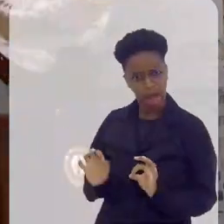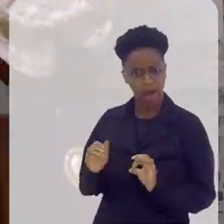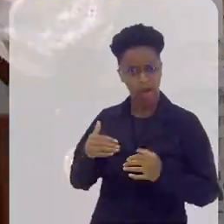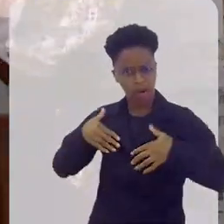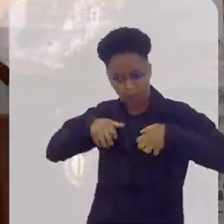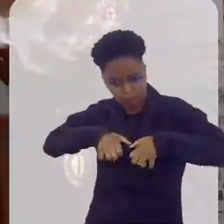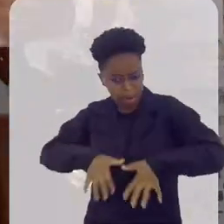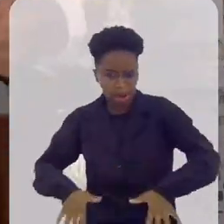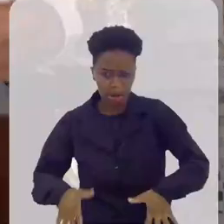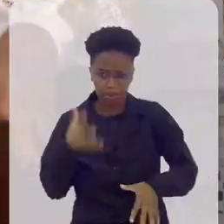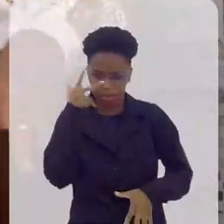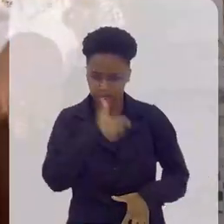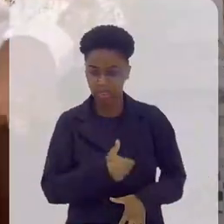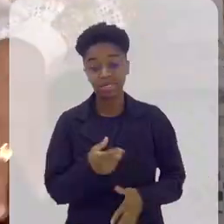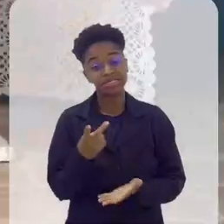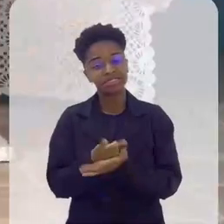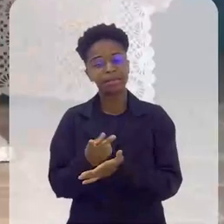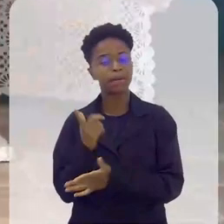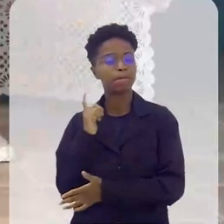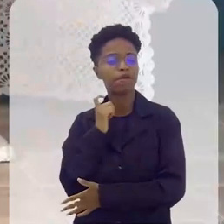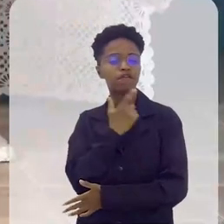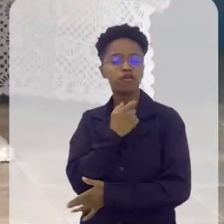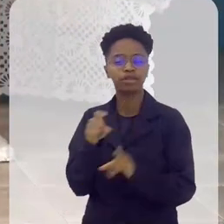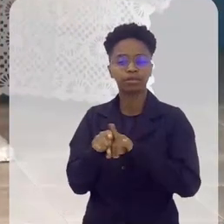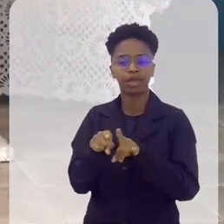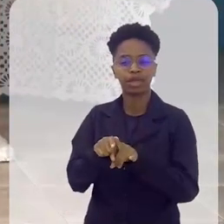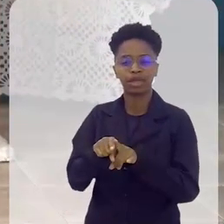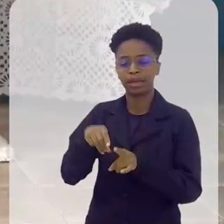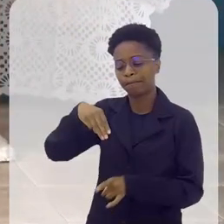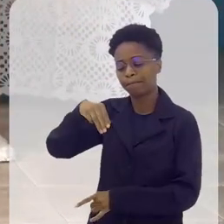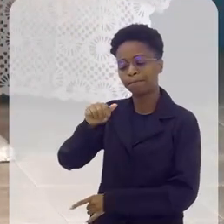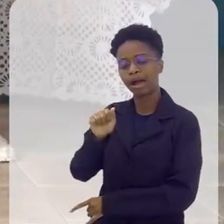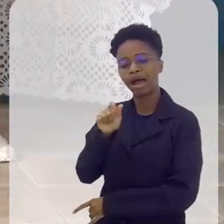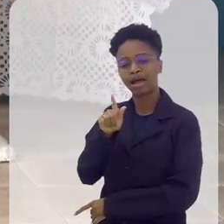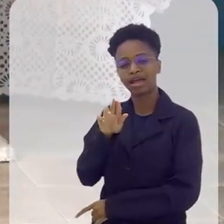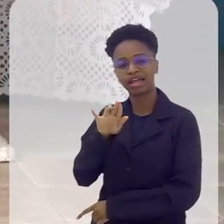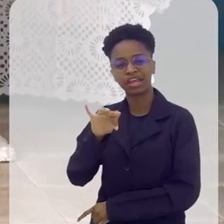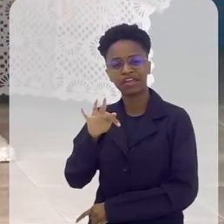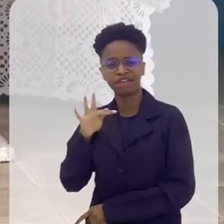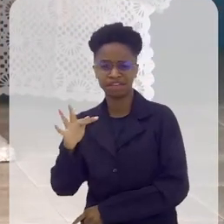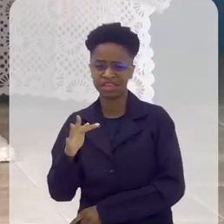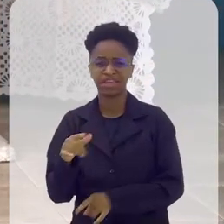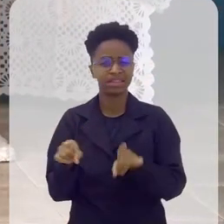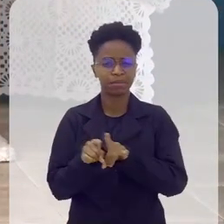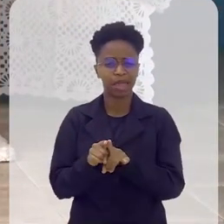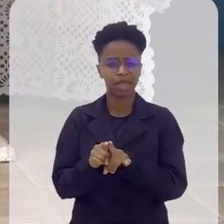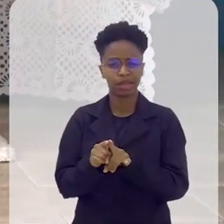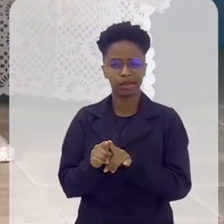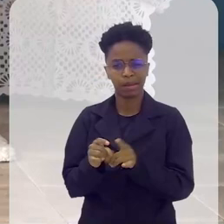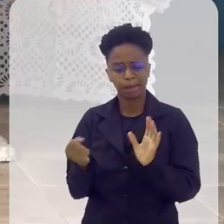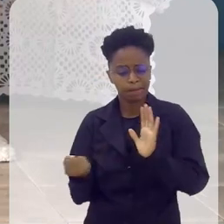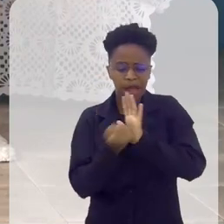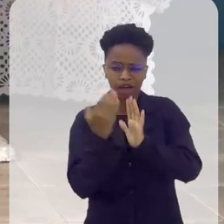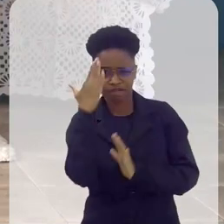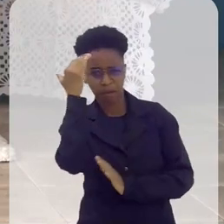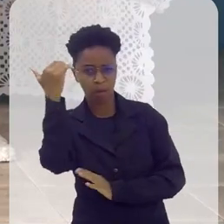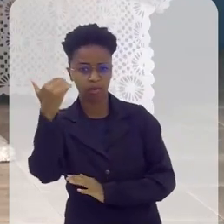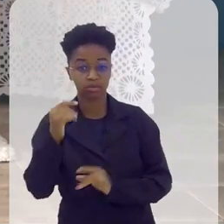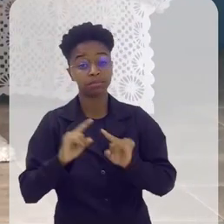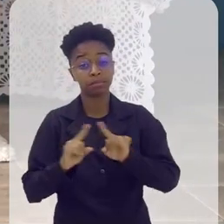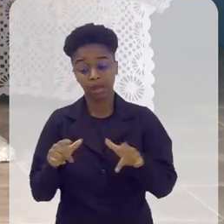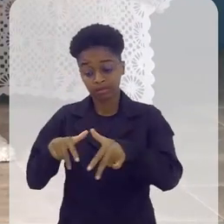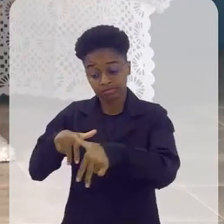ela sempre usando, segundo ela, usava um perfume chamado Magrife e usava Luiz 15. E